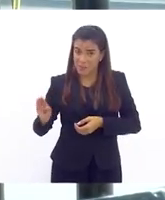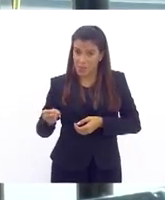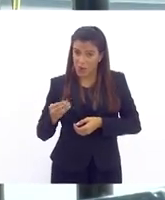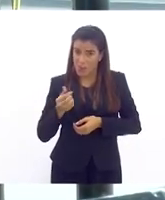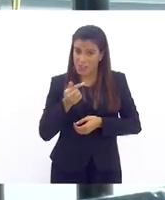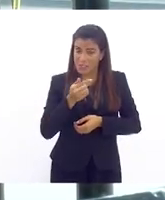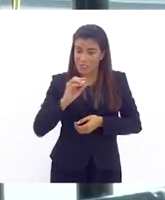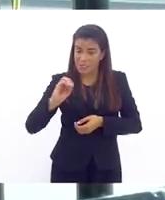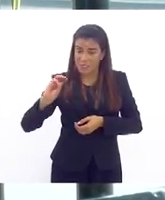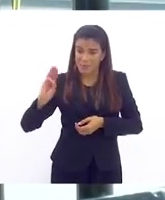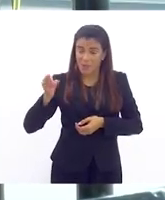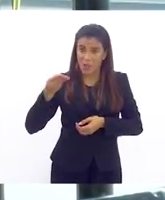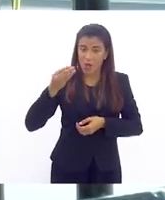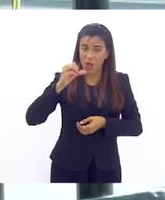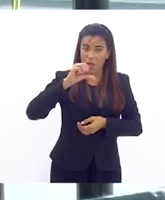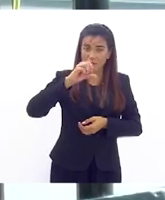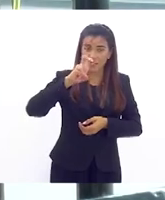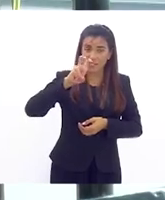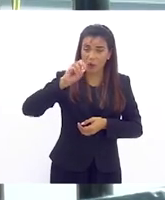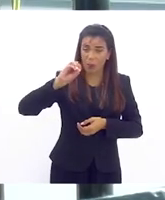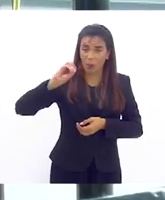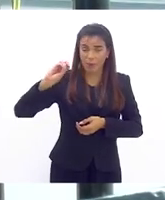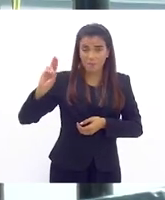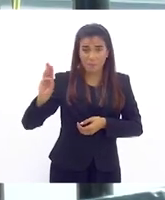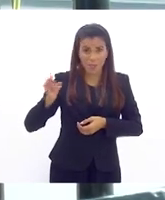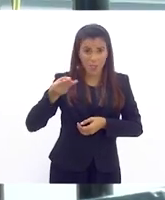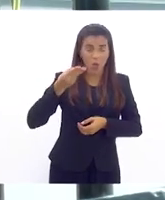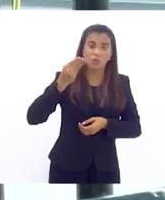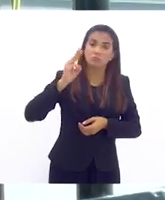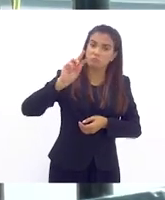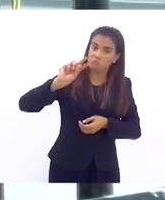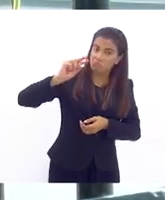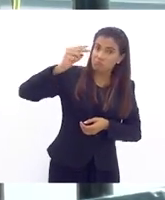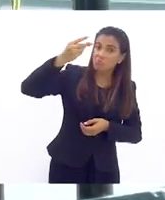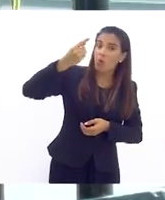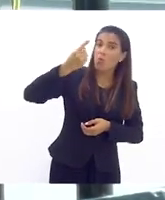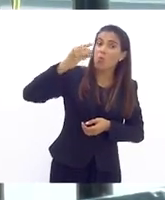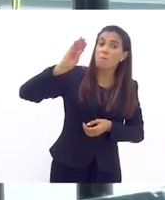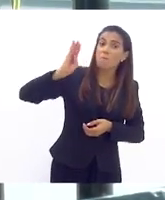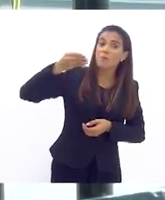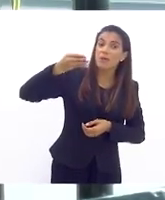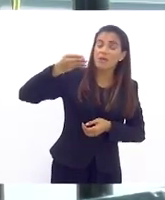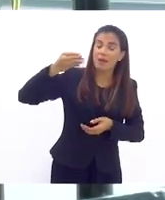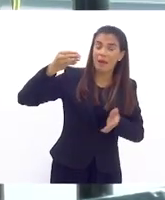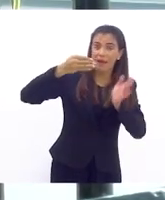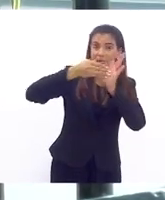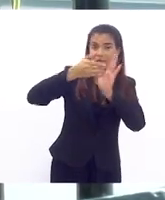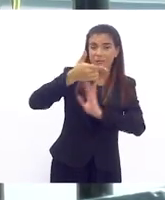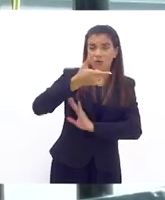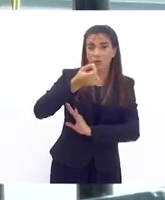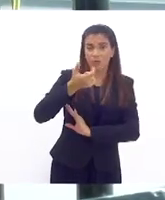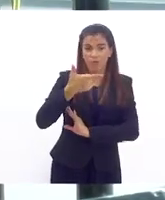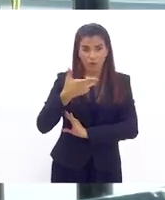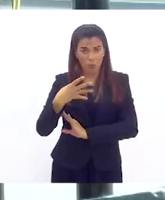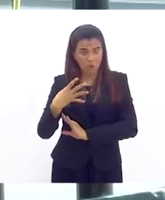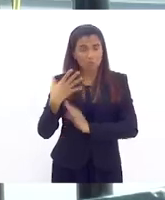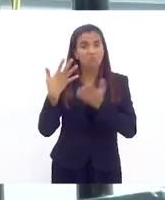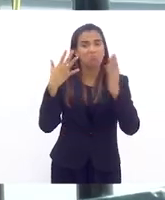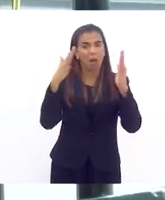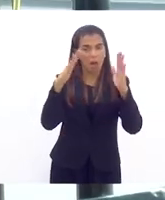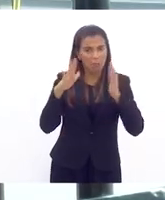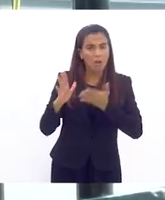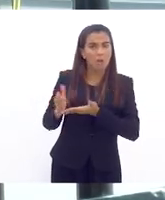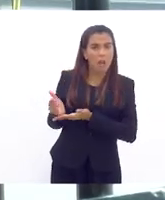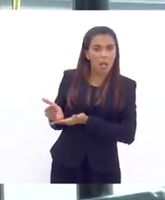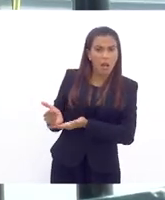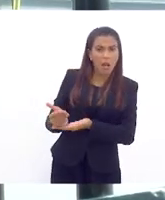teve 700 agora 950 milhões ainda como a previsão de mais de um dia e meio para 2024 Parabéns pela arrecadação